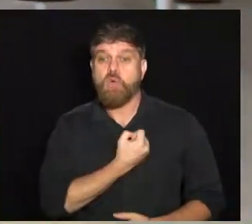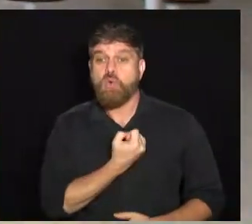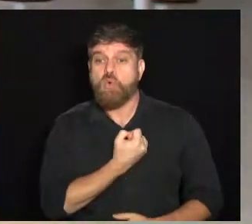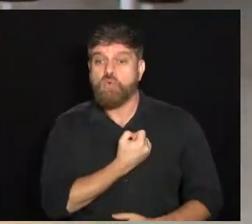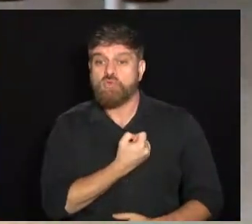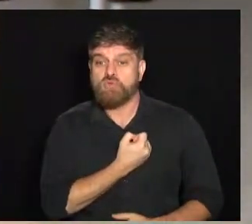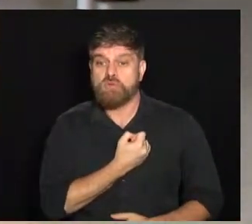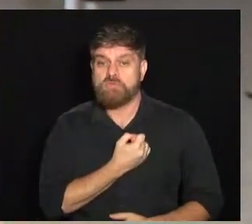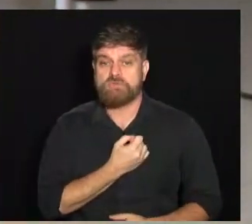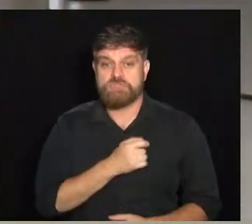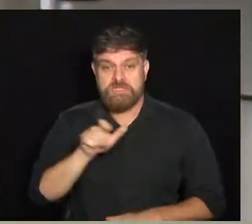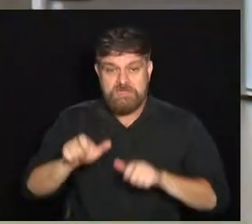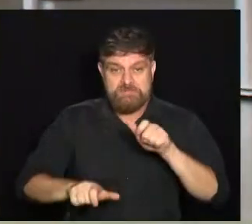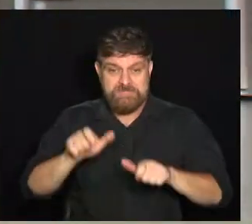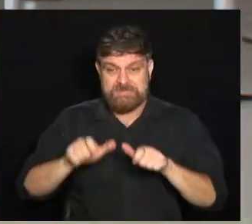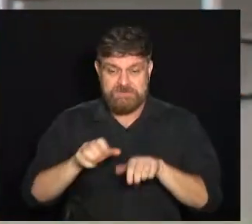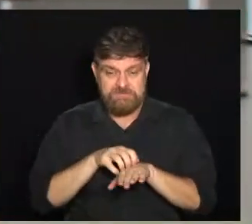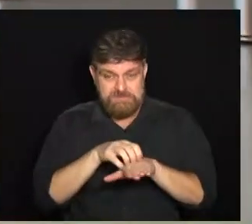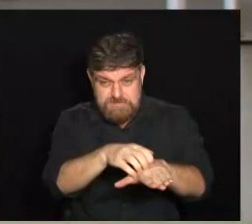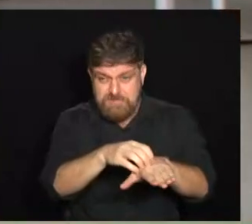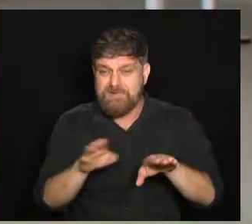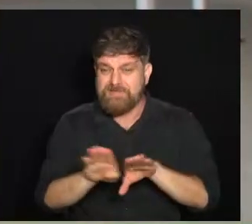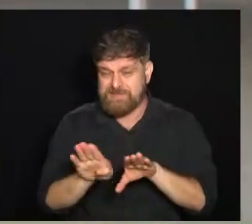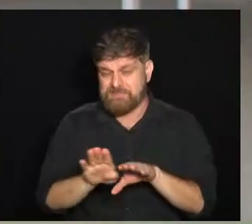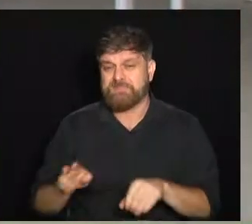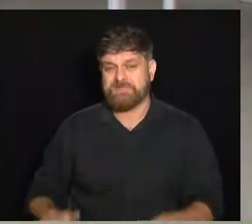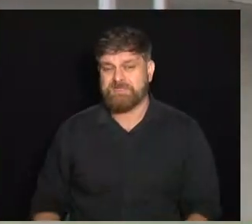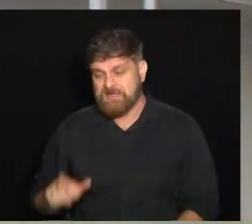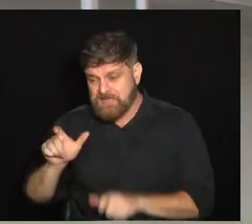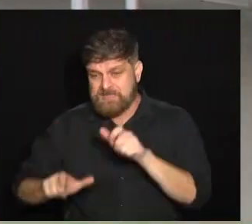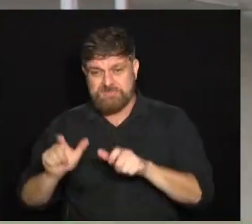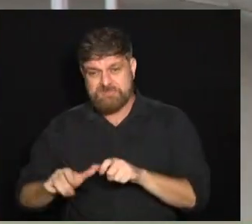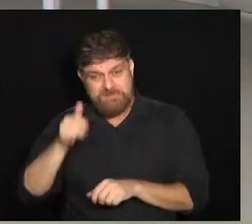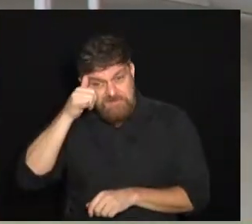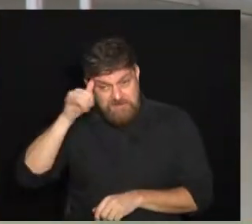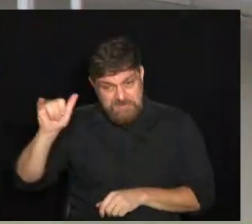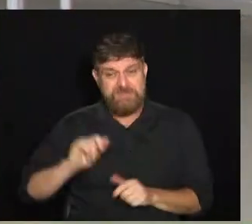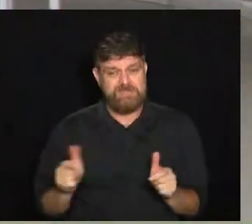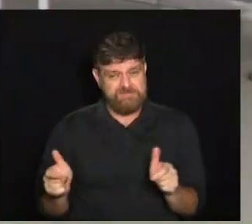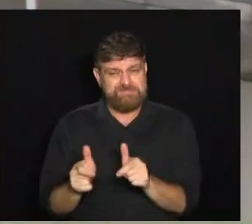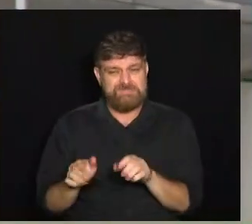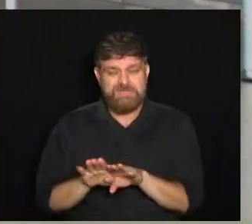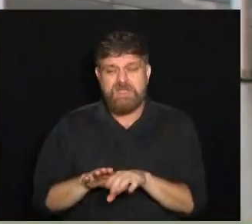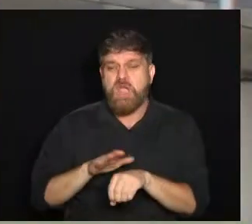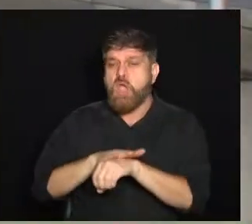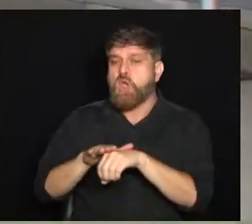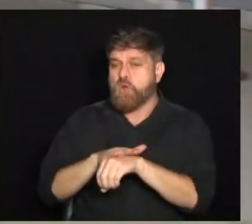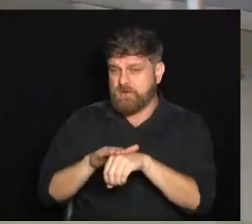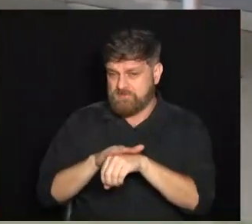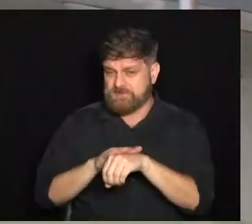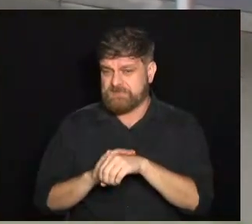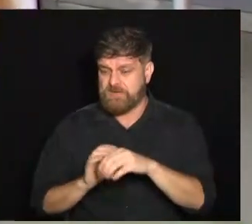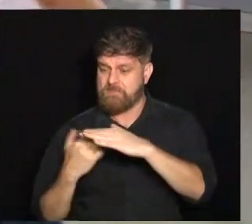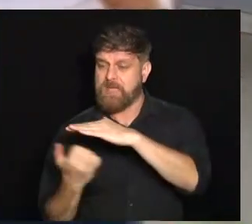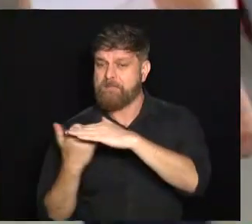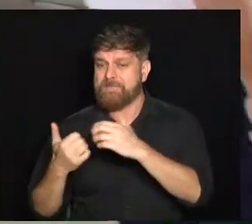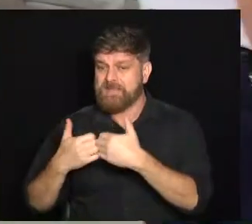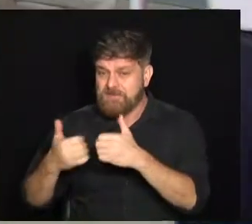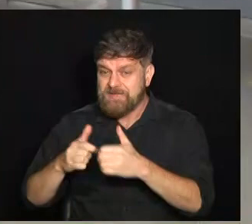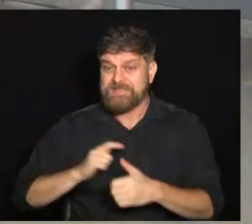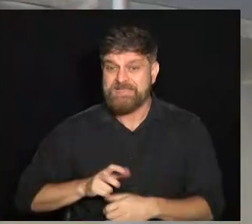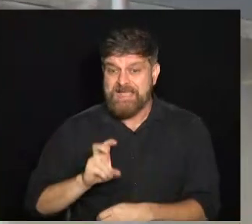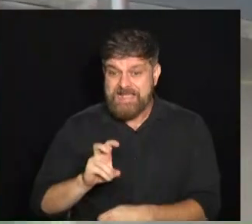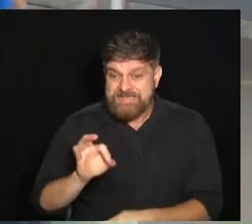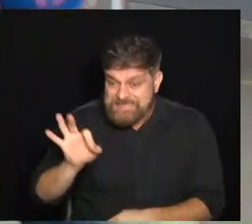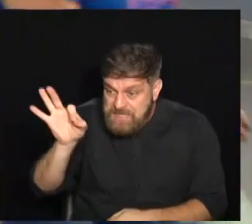de passageiros. É verdade que a procura também está menor, mas eu conversei em uma das empresas, movimento aí a redução de